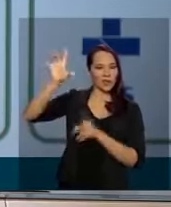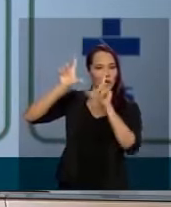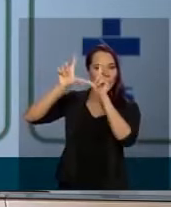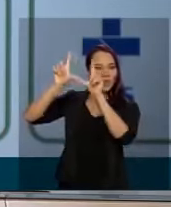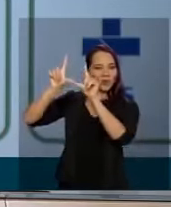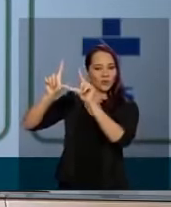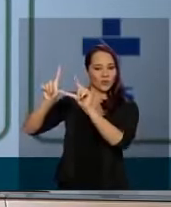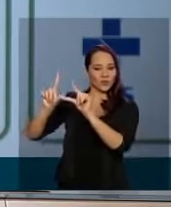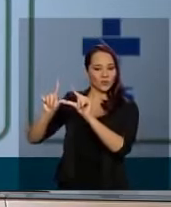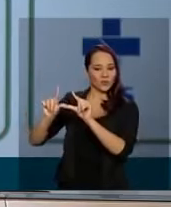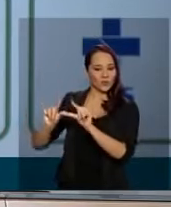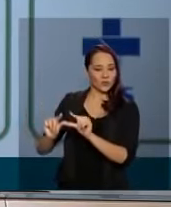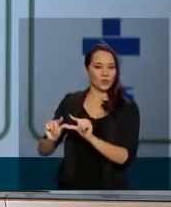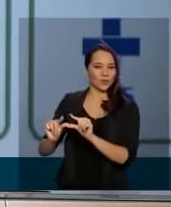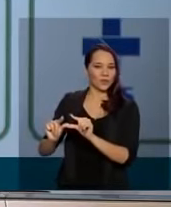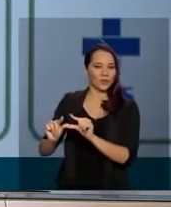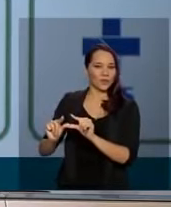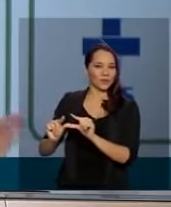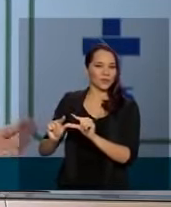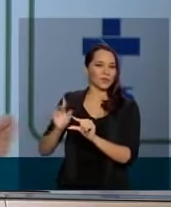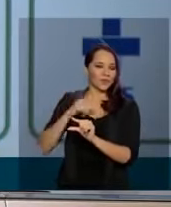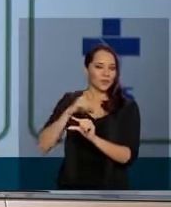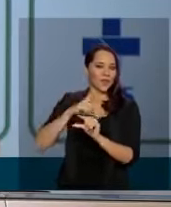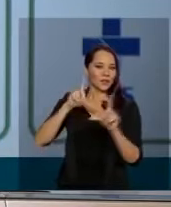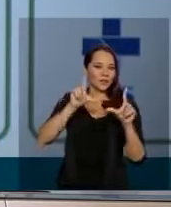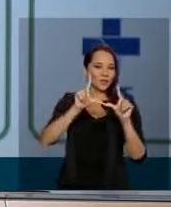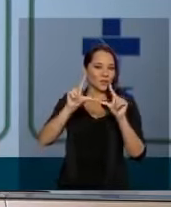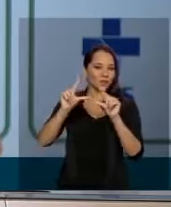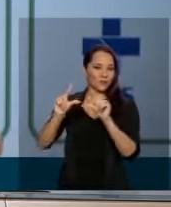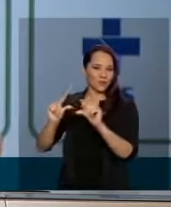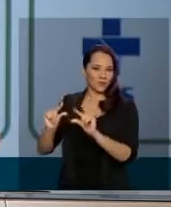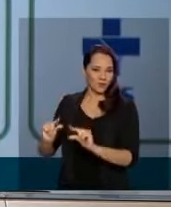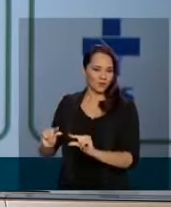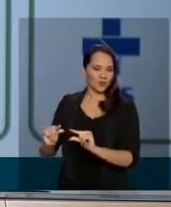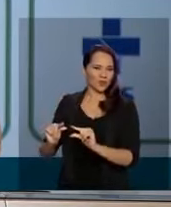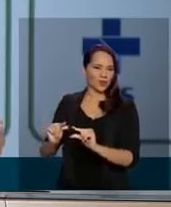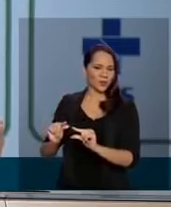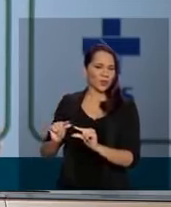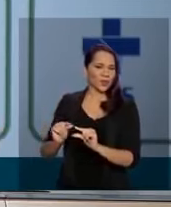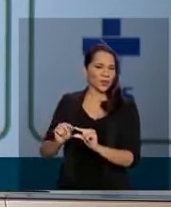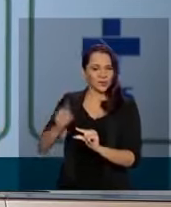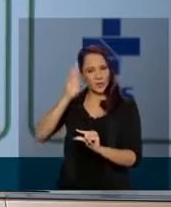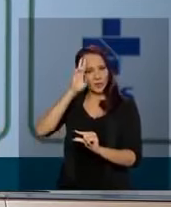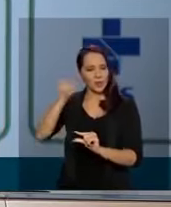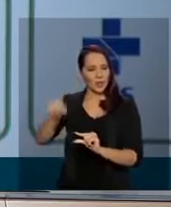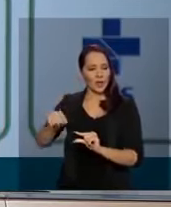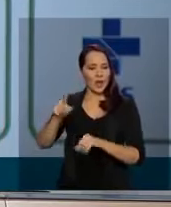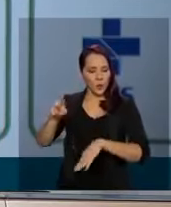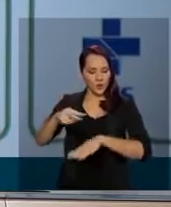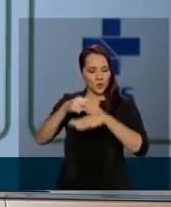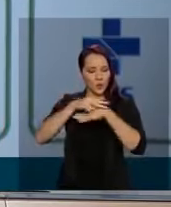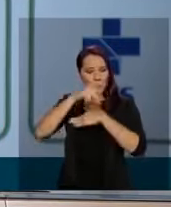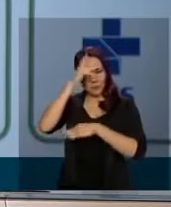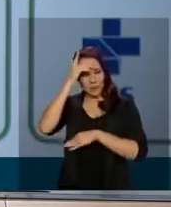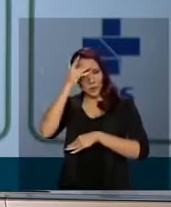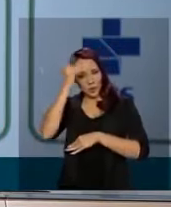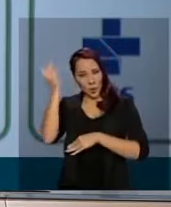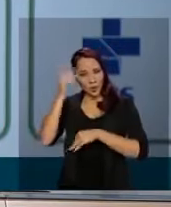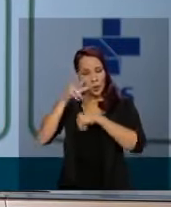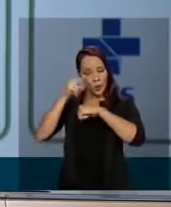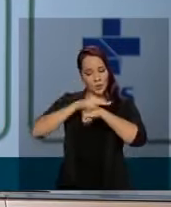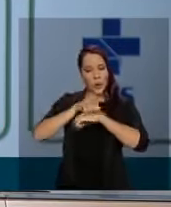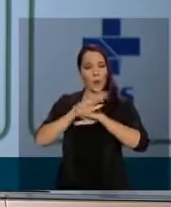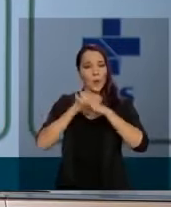redução, que a cada semana tem se mostrado de redução especificamente com relação às hospitalizações e aos